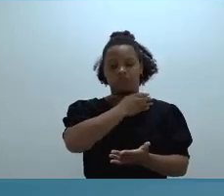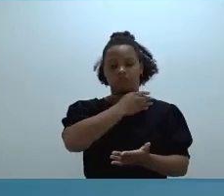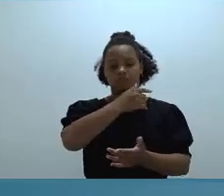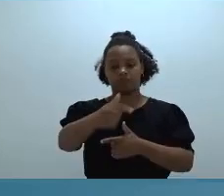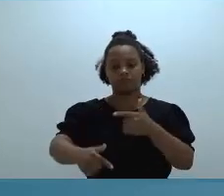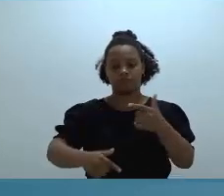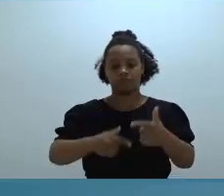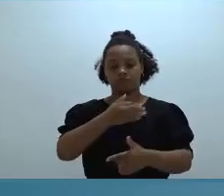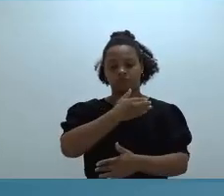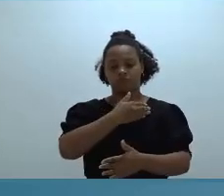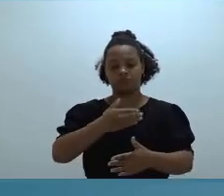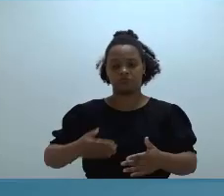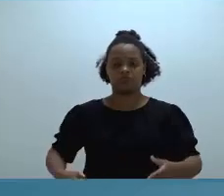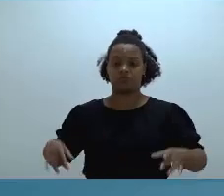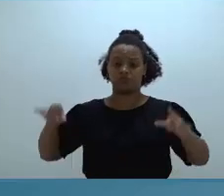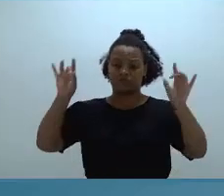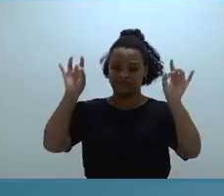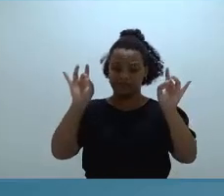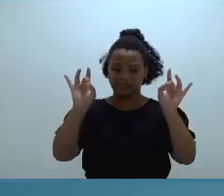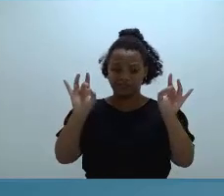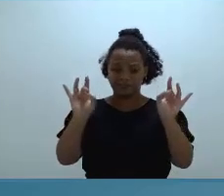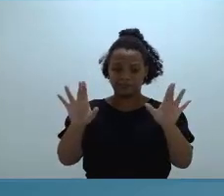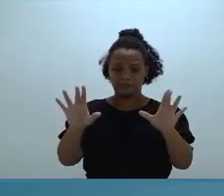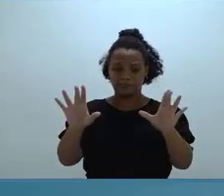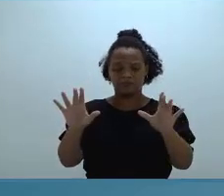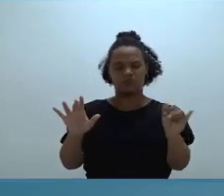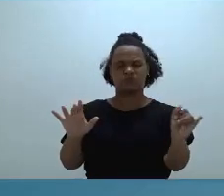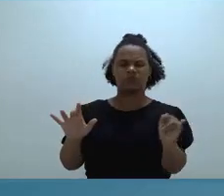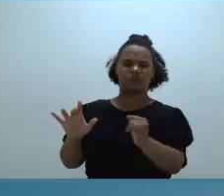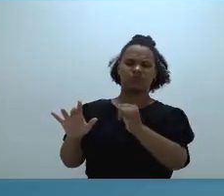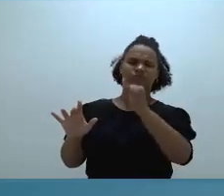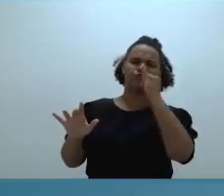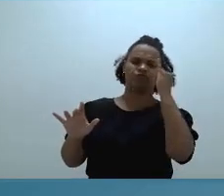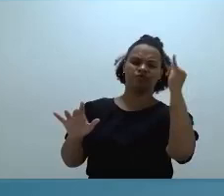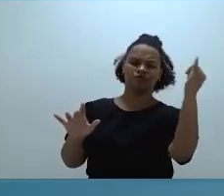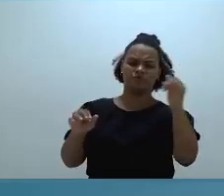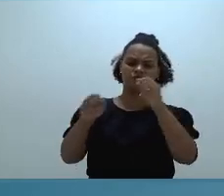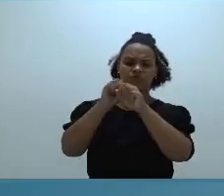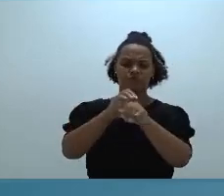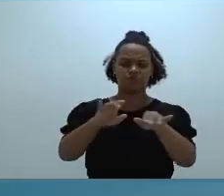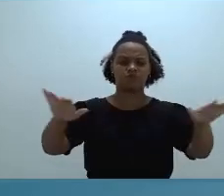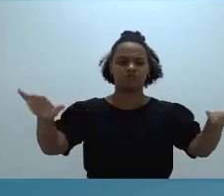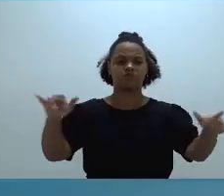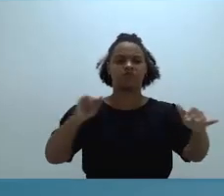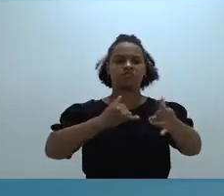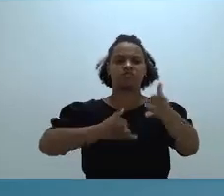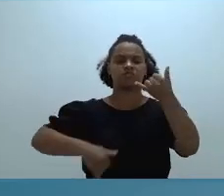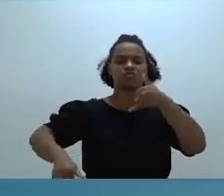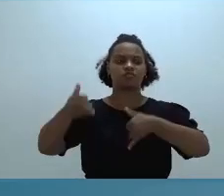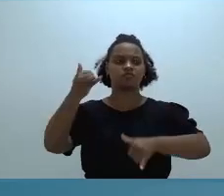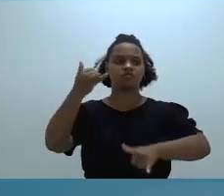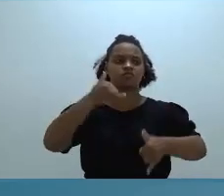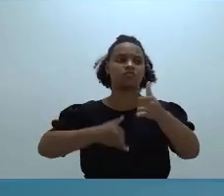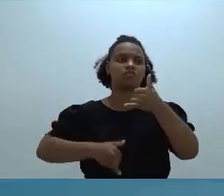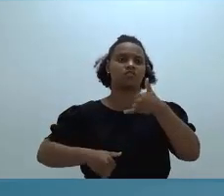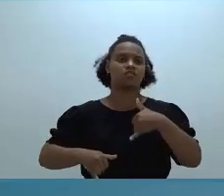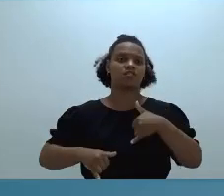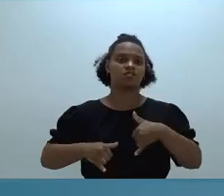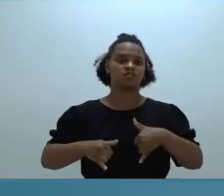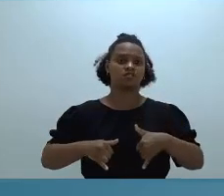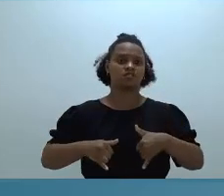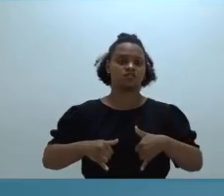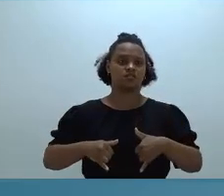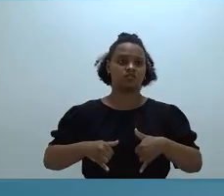que é específico, que é essencial, que é a distribuição de energia elétrica. Então, este princípio, nesse caso aqui,